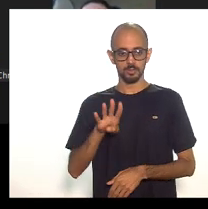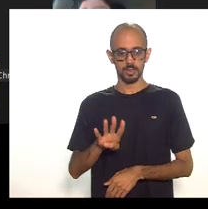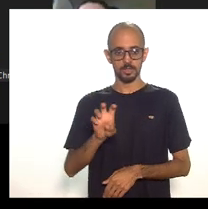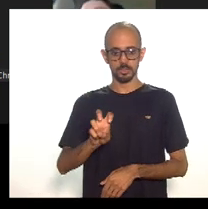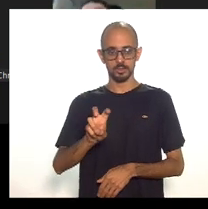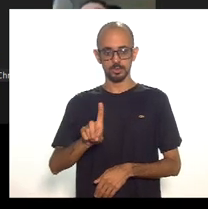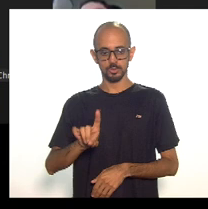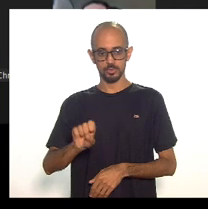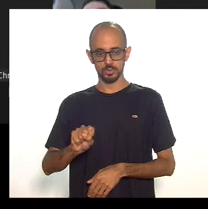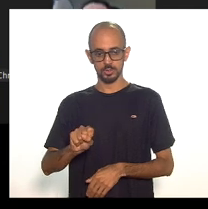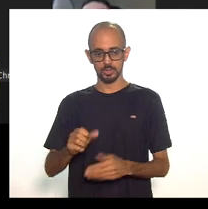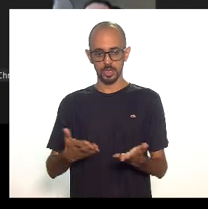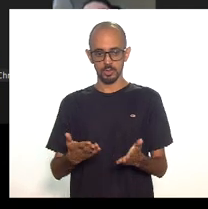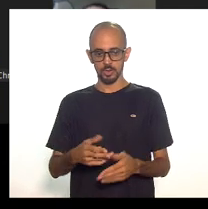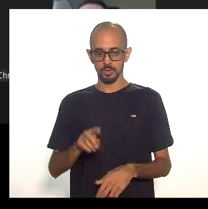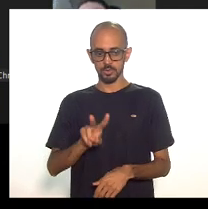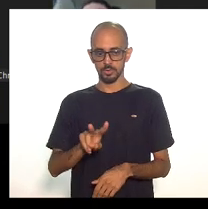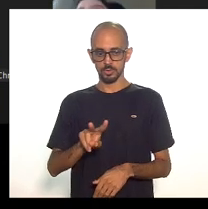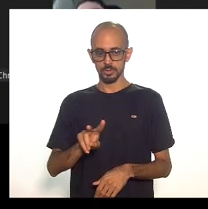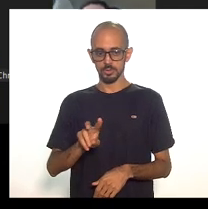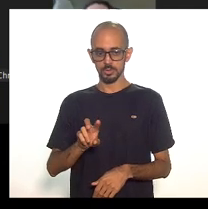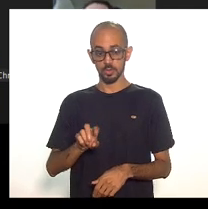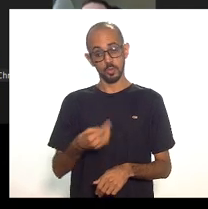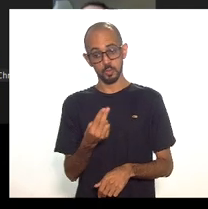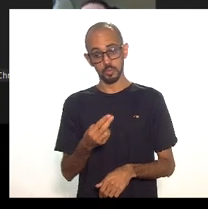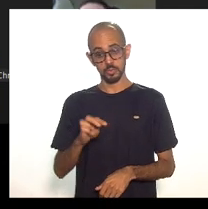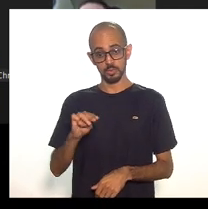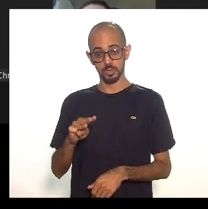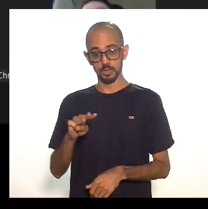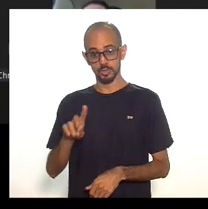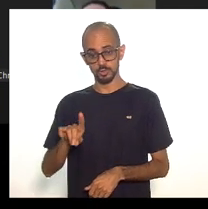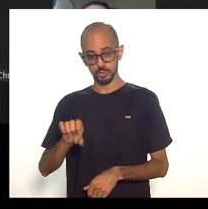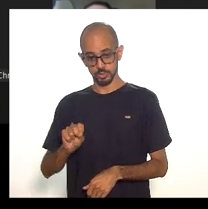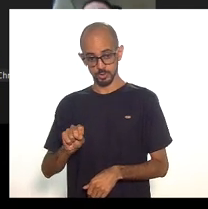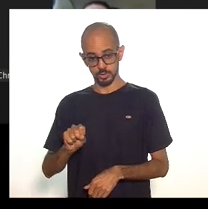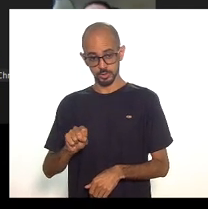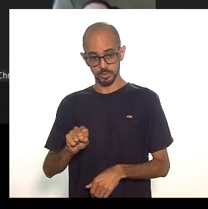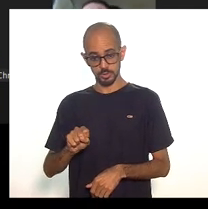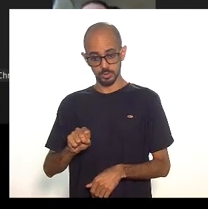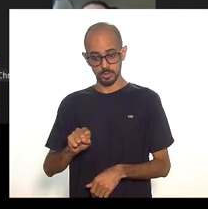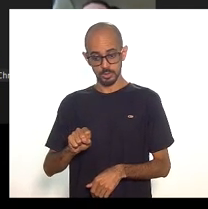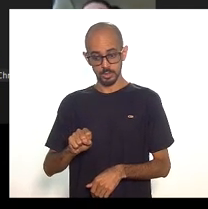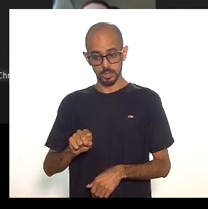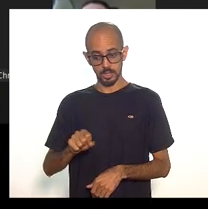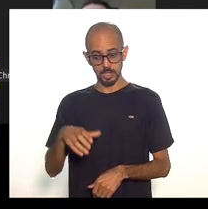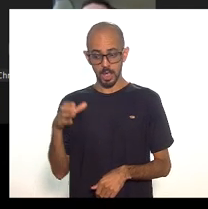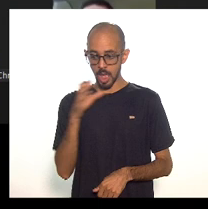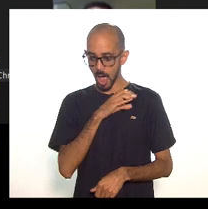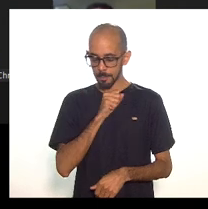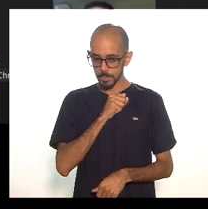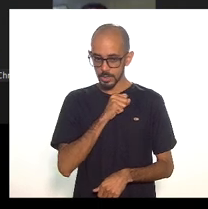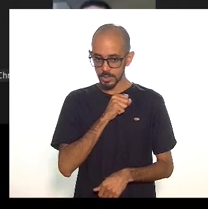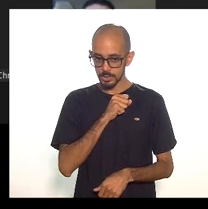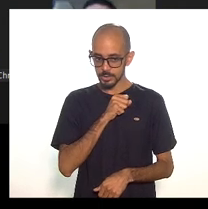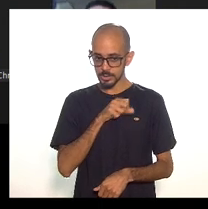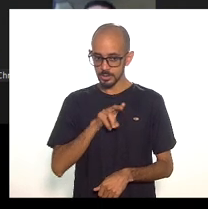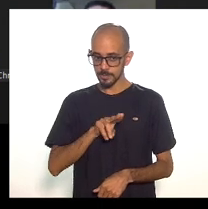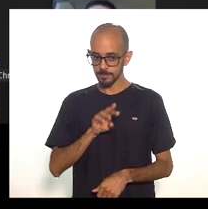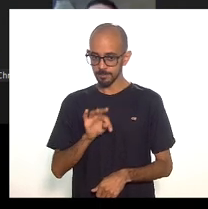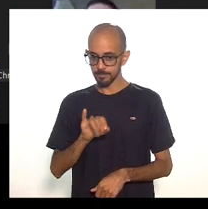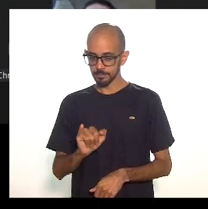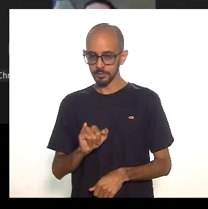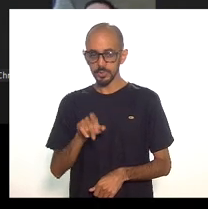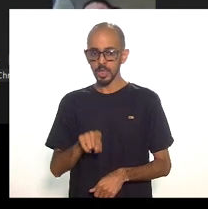agora 2, 3 dias. Será essa alta rotatividade se aplica a